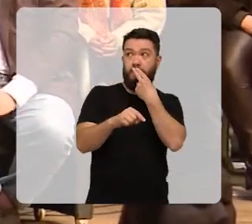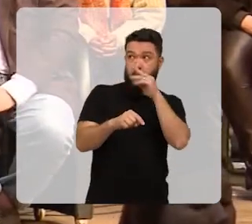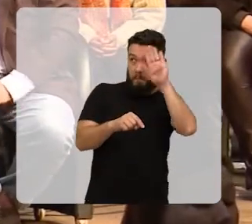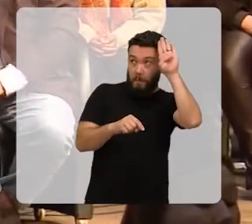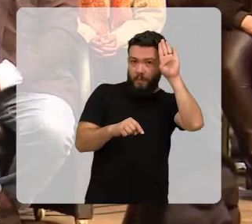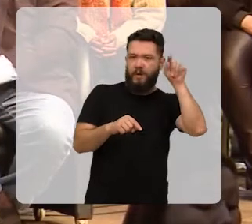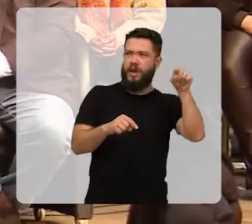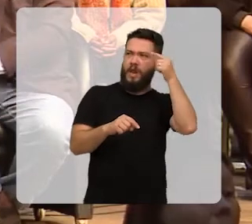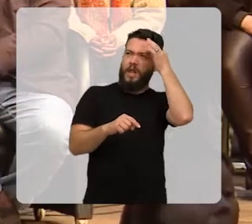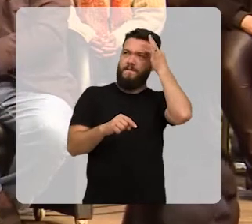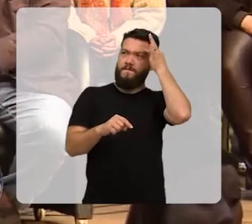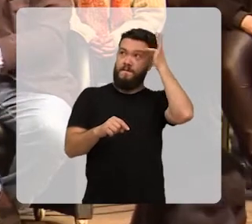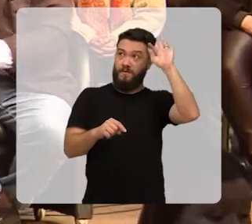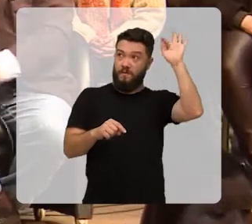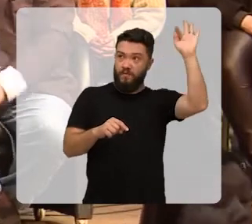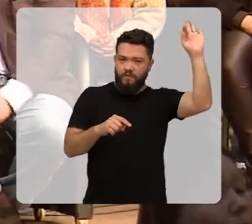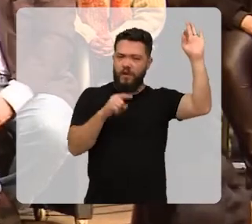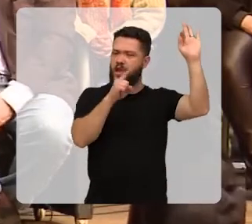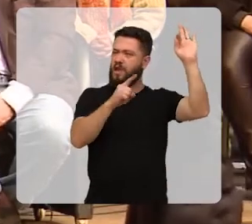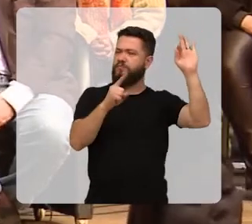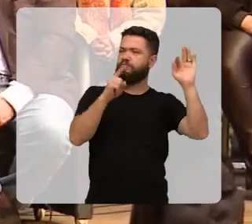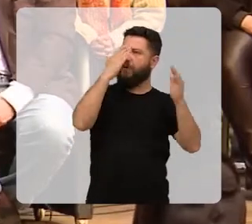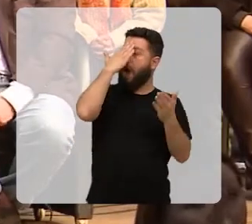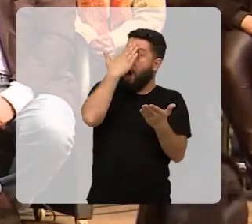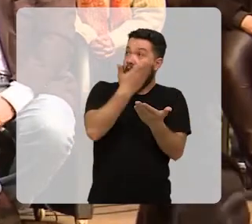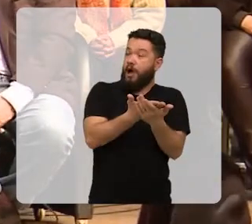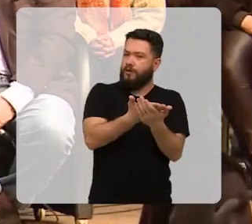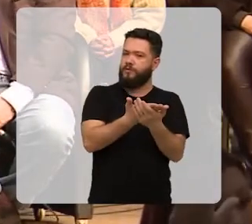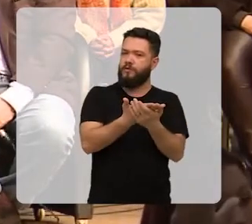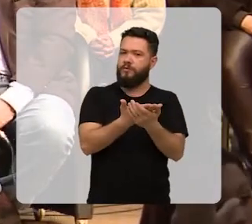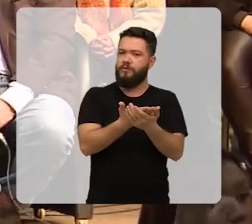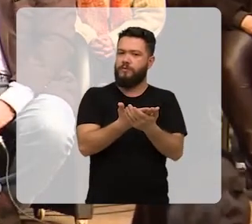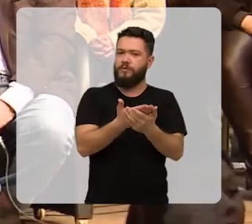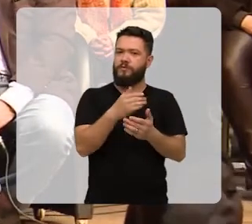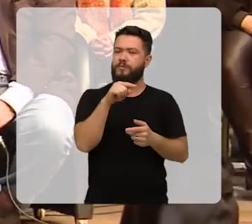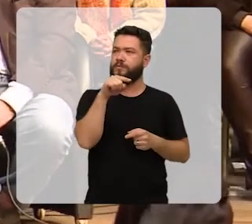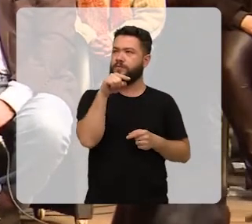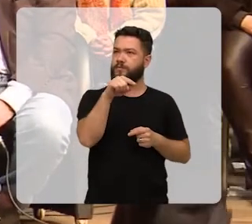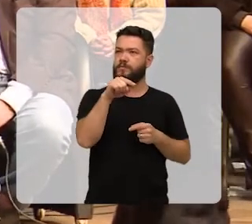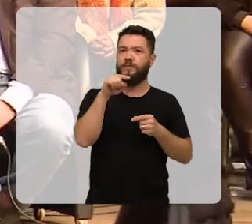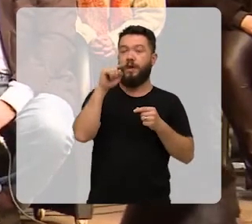nazistas era de Hubermensch